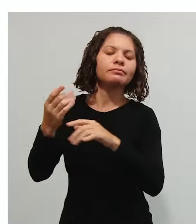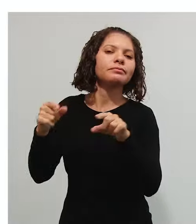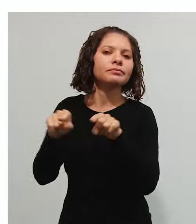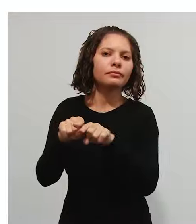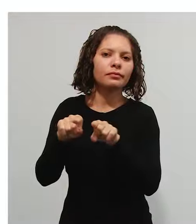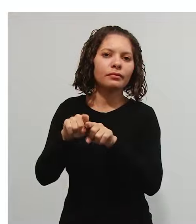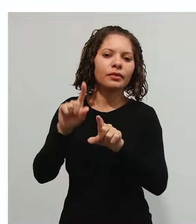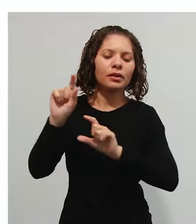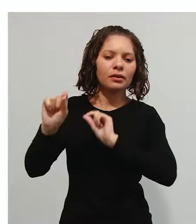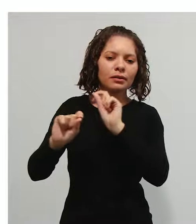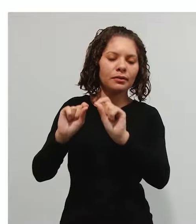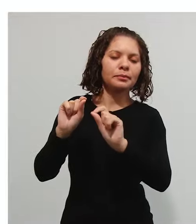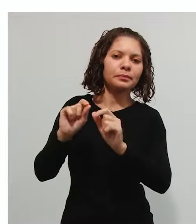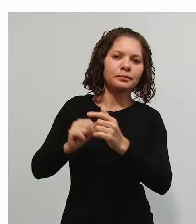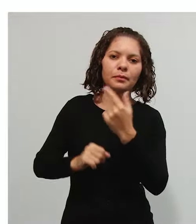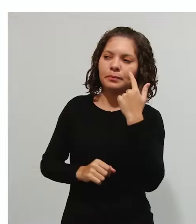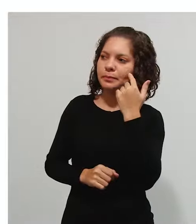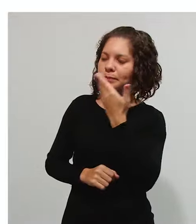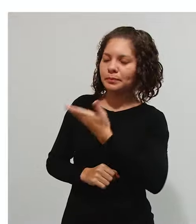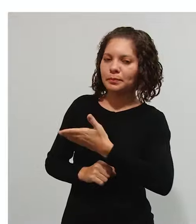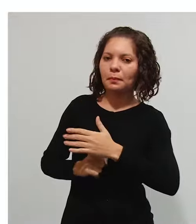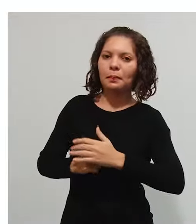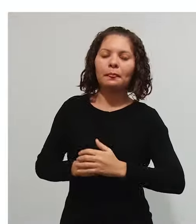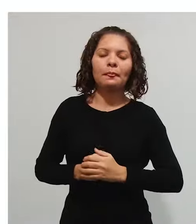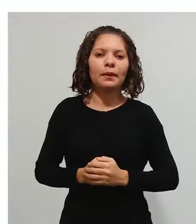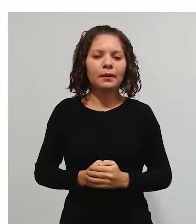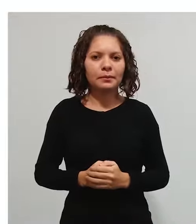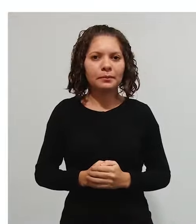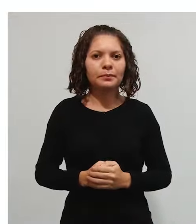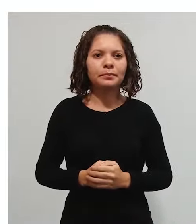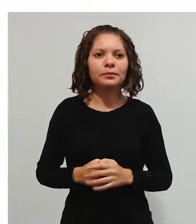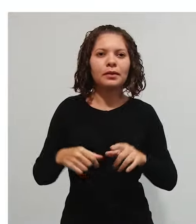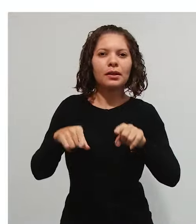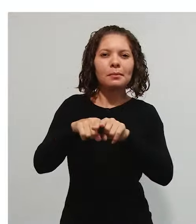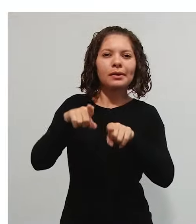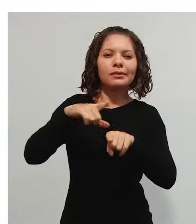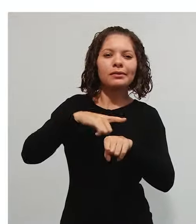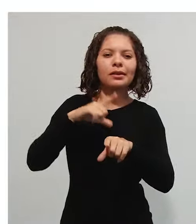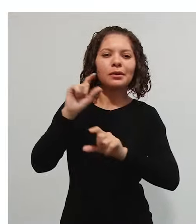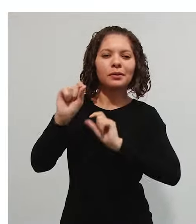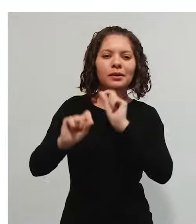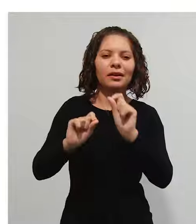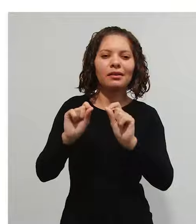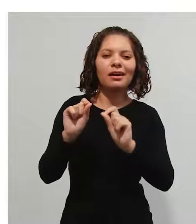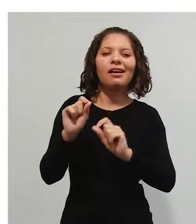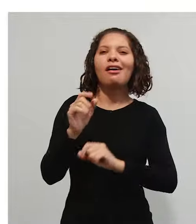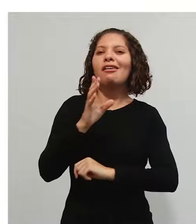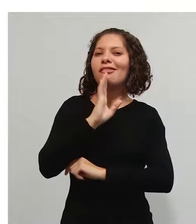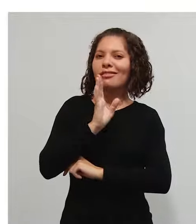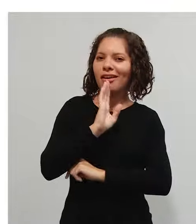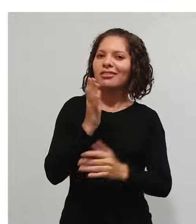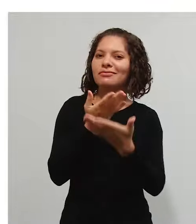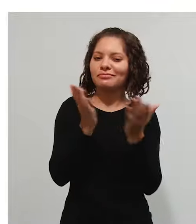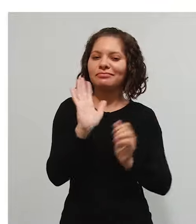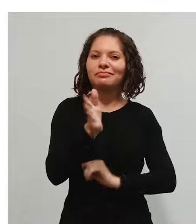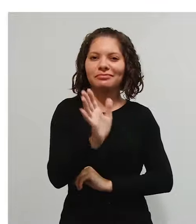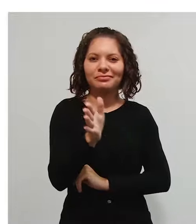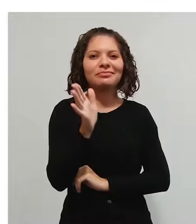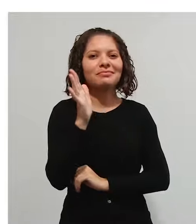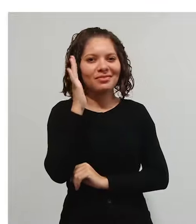de exportação a gente tem também o esse aqui é famoso hein quem que é esse aqui pessoal